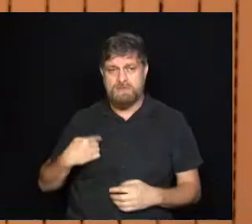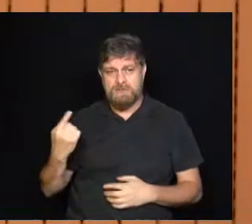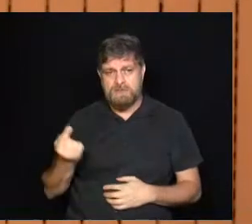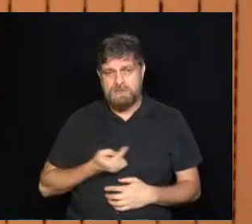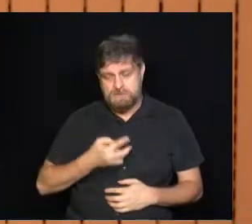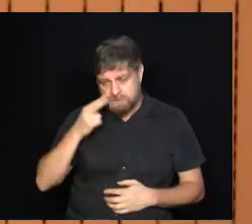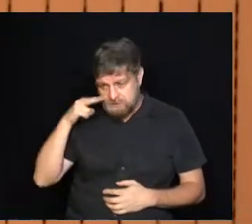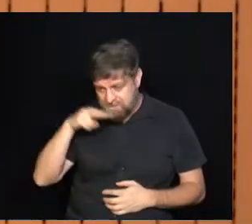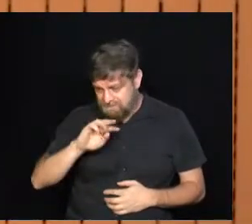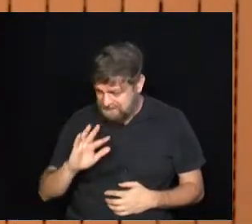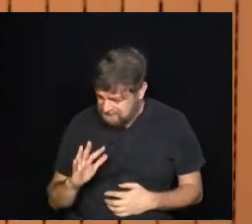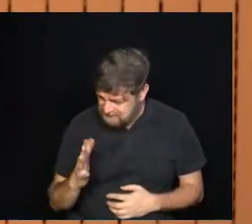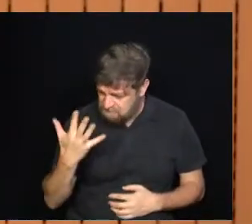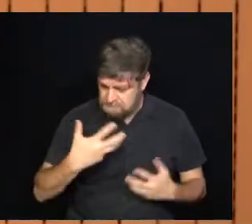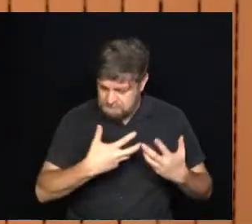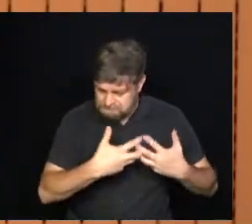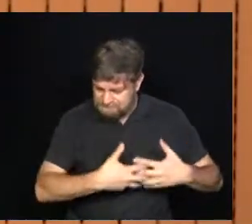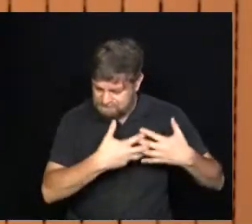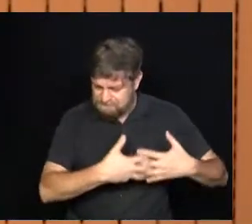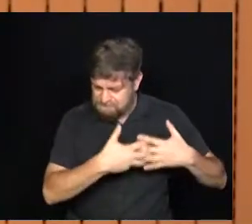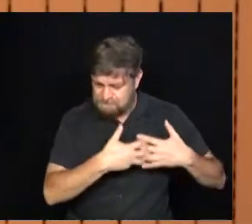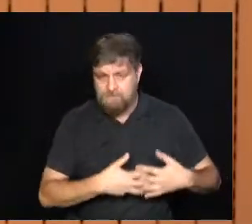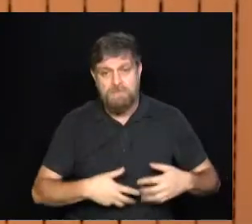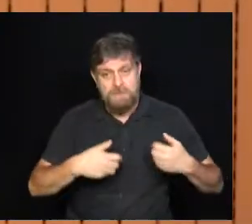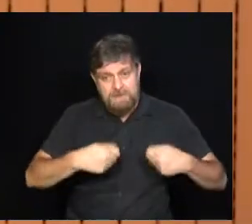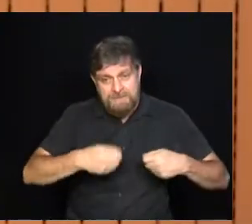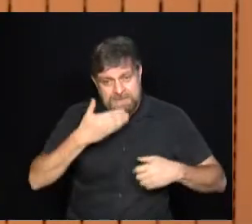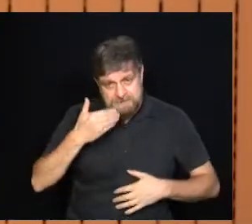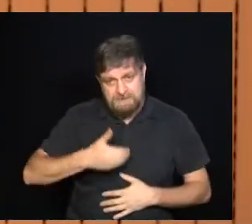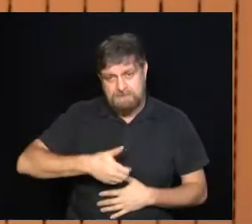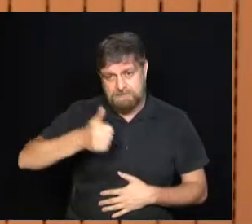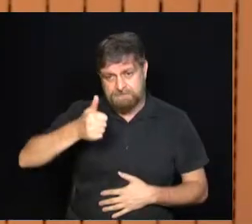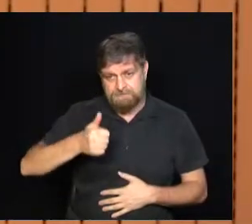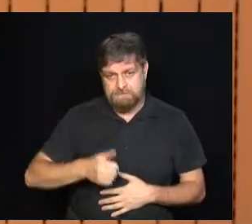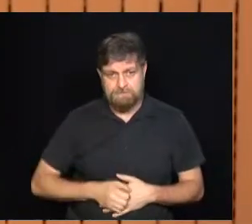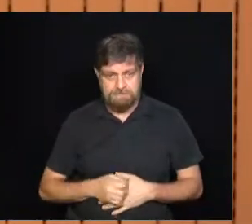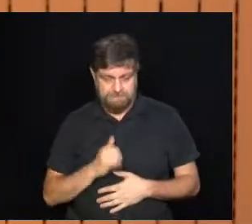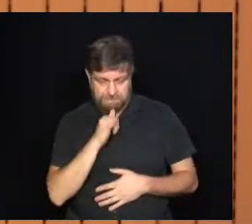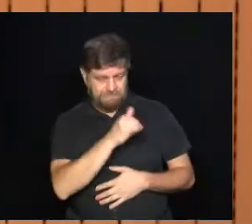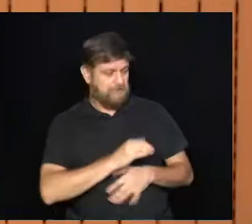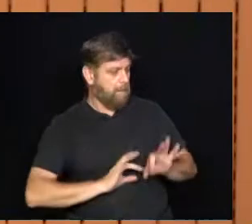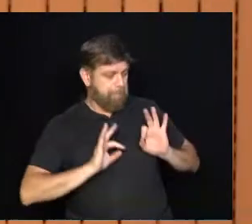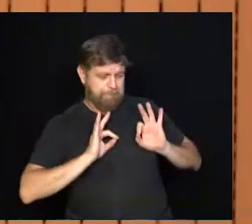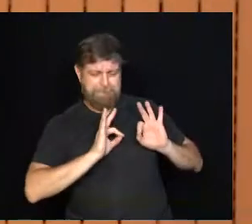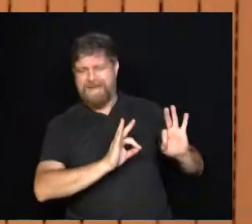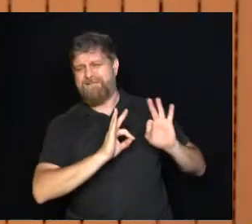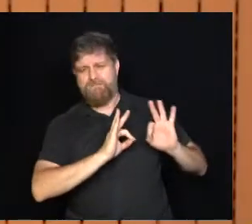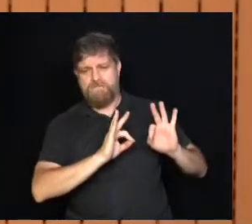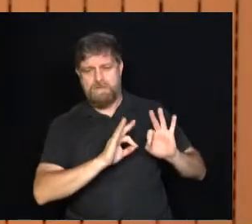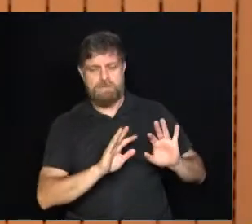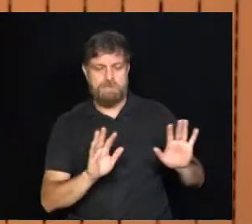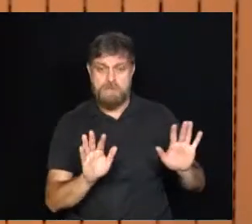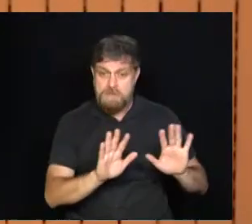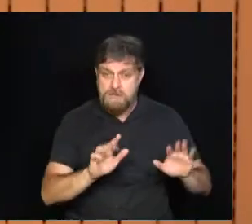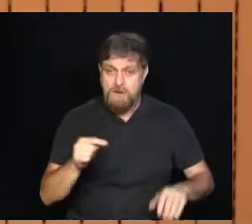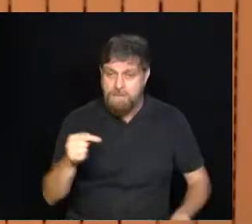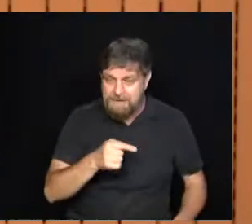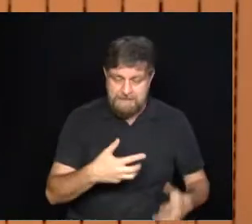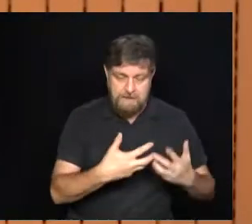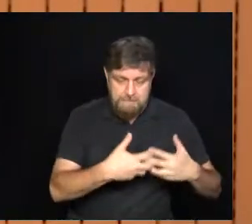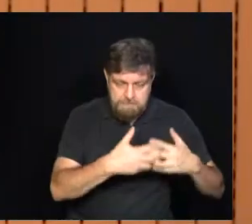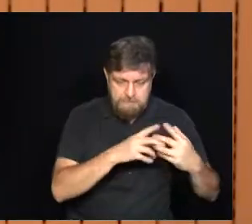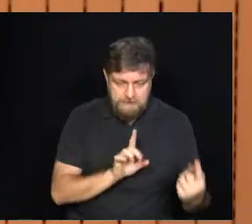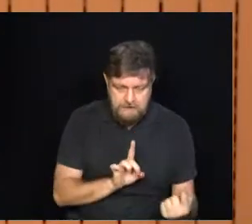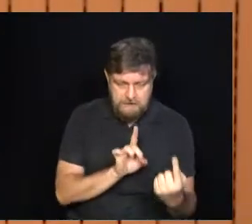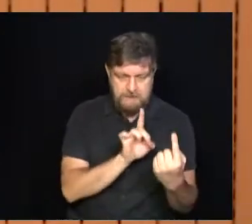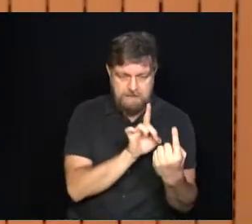ver acontecer, funciona. É preciso melhorar? É. Eu não vou dizer para o senhor que está tudo perfeito, mas está tudo atendendo